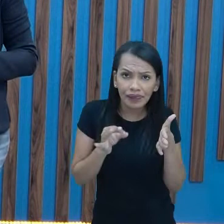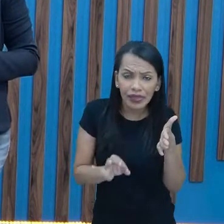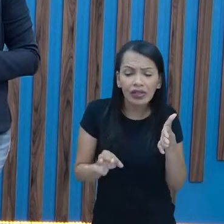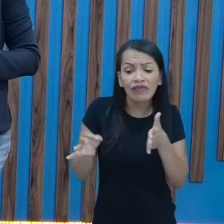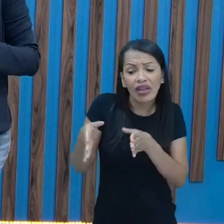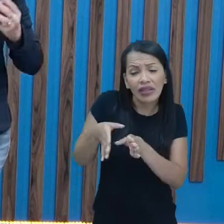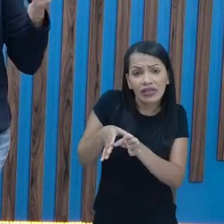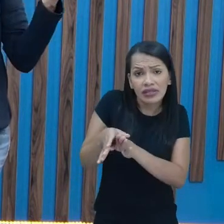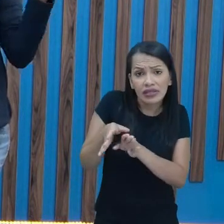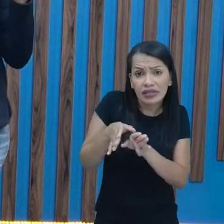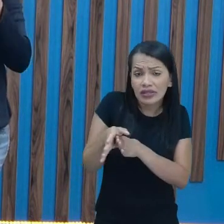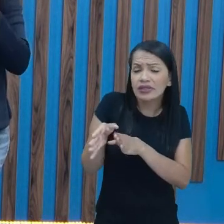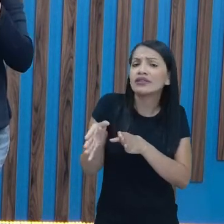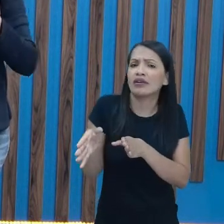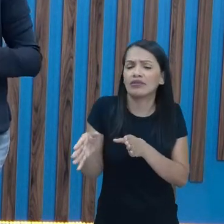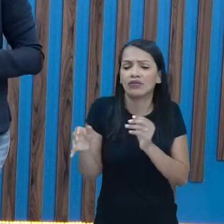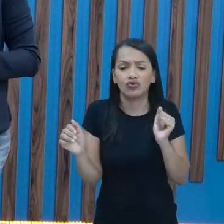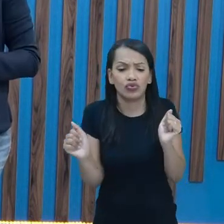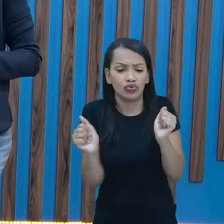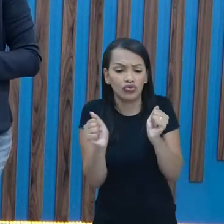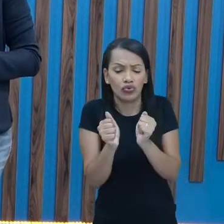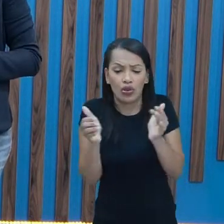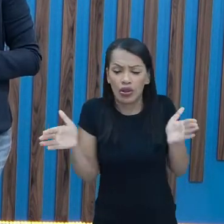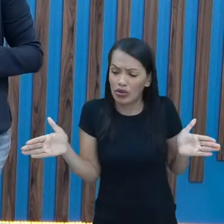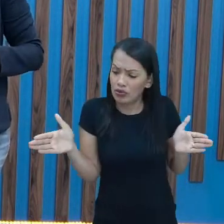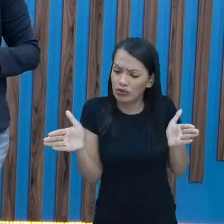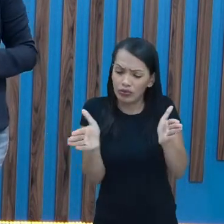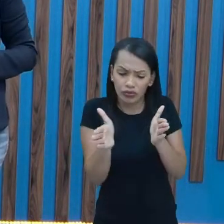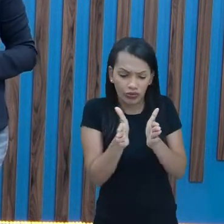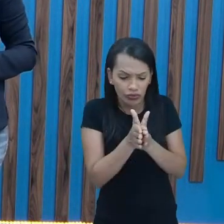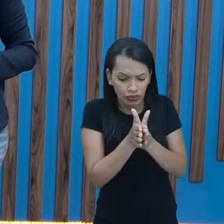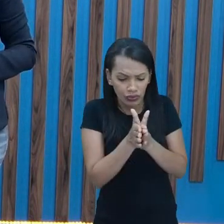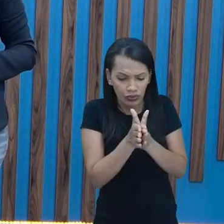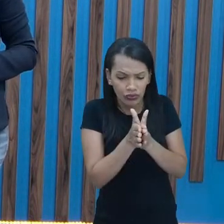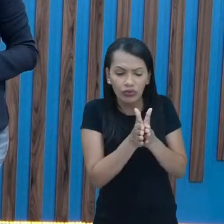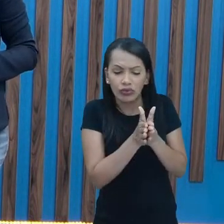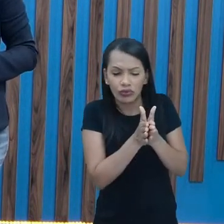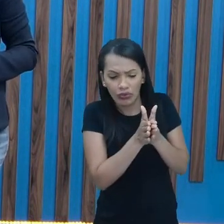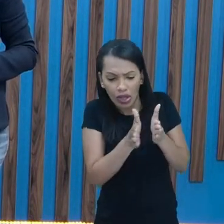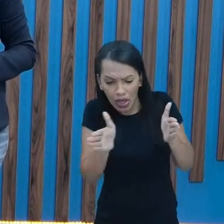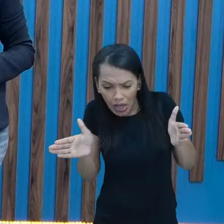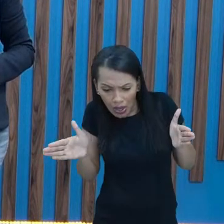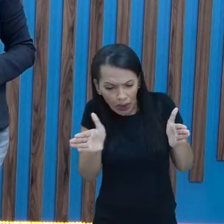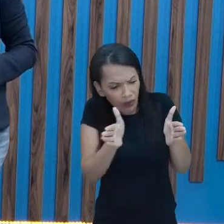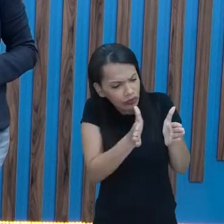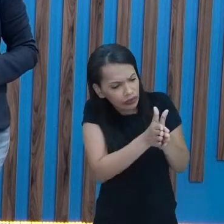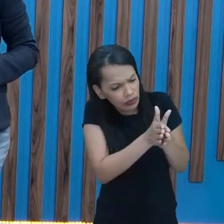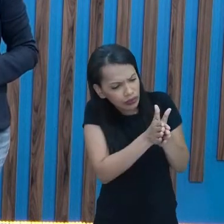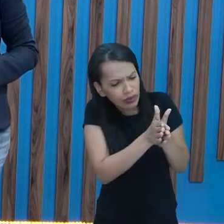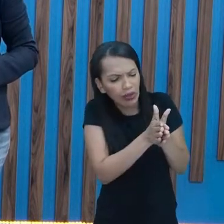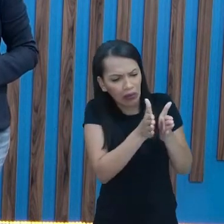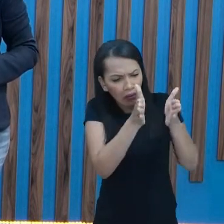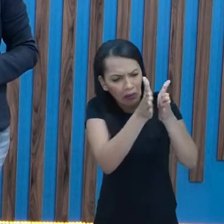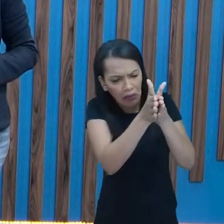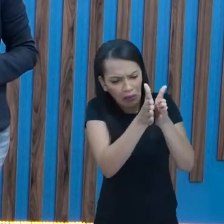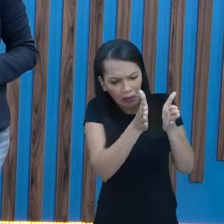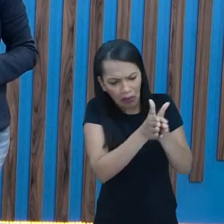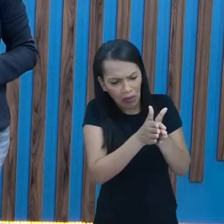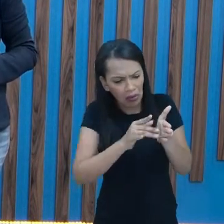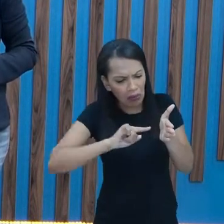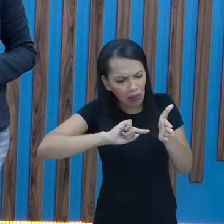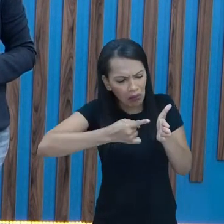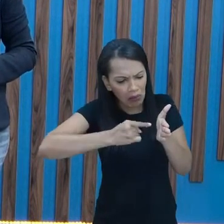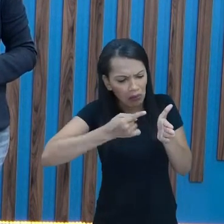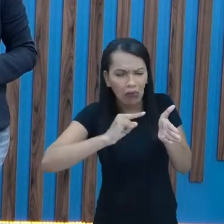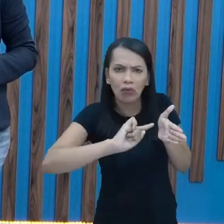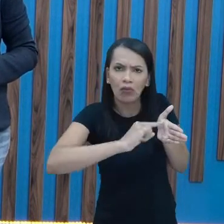lugar, junte as peças. No manual, então, de instrução tem tudo isso. E não apenas